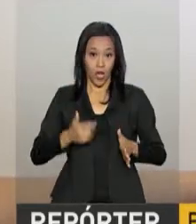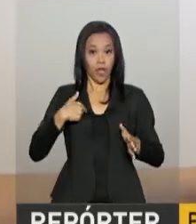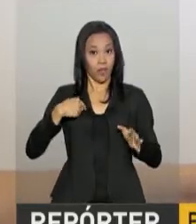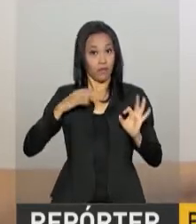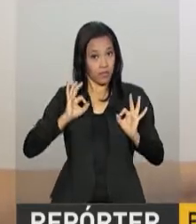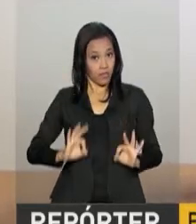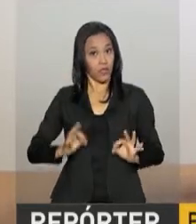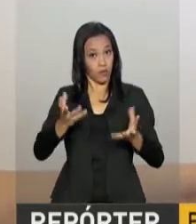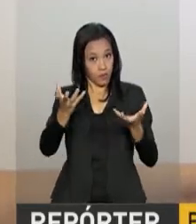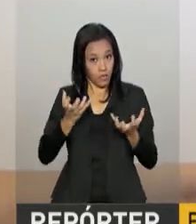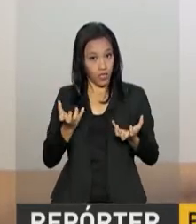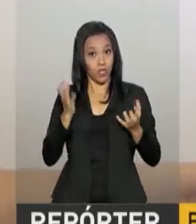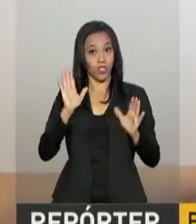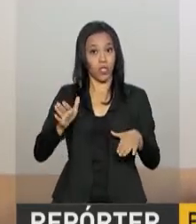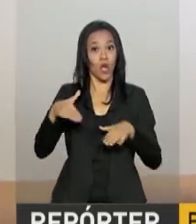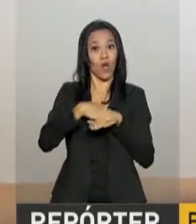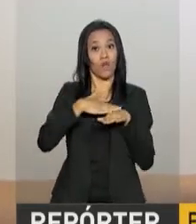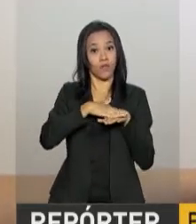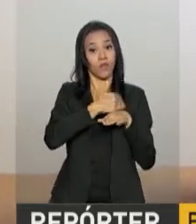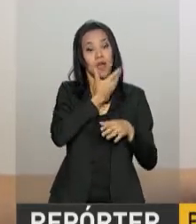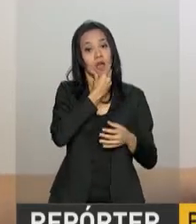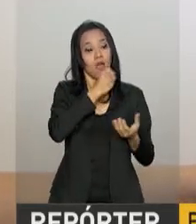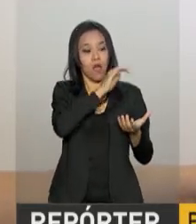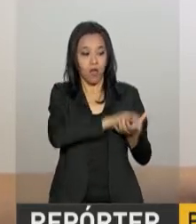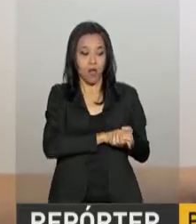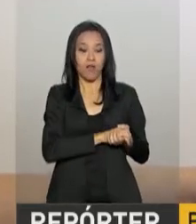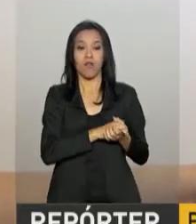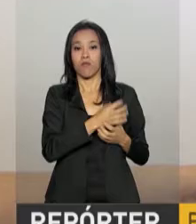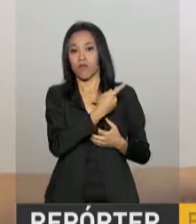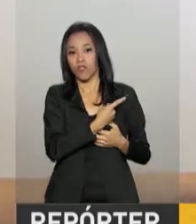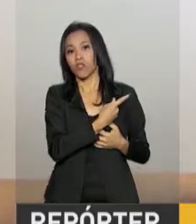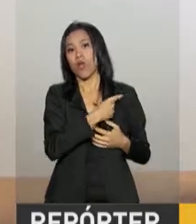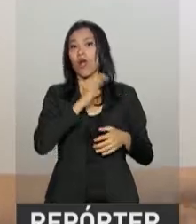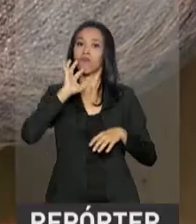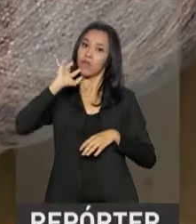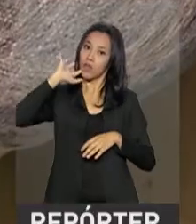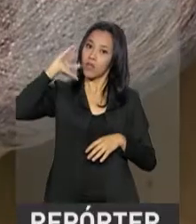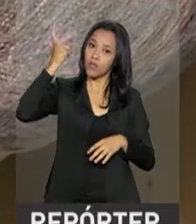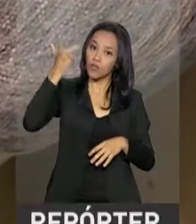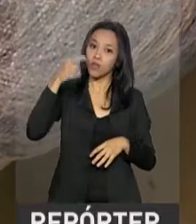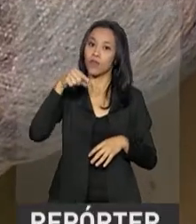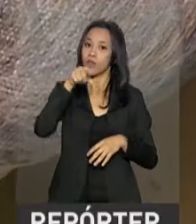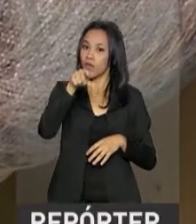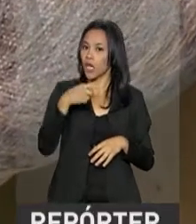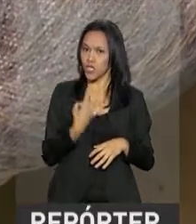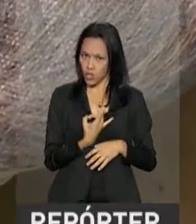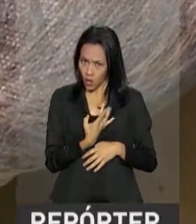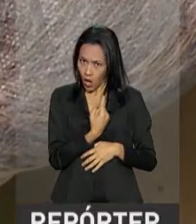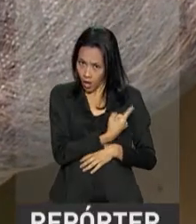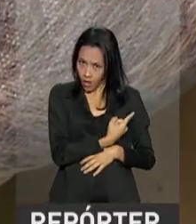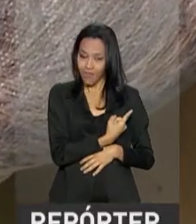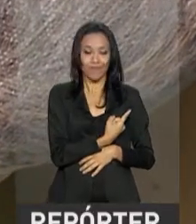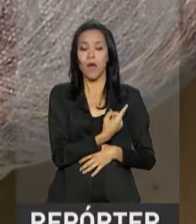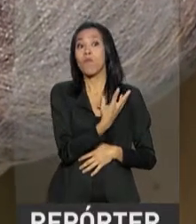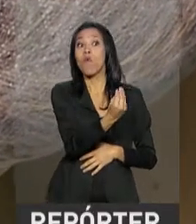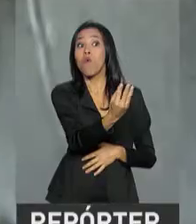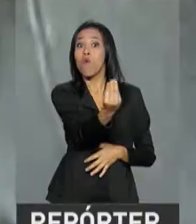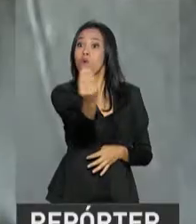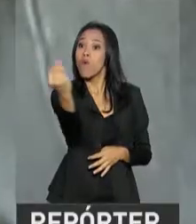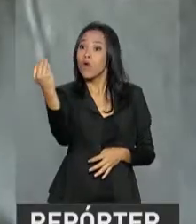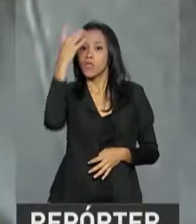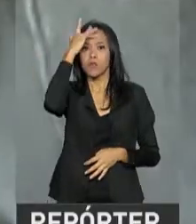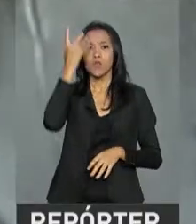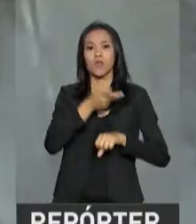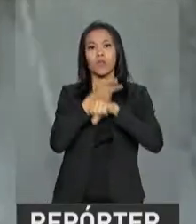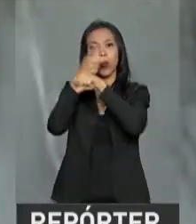fazer já tinha conversado com meu marido a gente já tinha tomado essa decisão e ela não está só cada vez mais pessoas têm